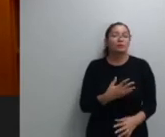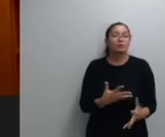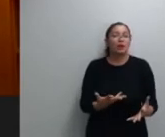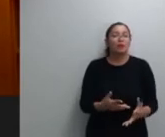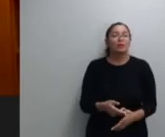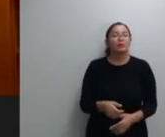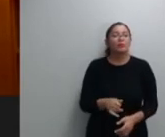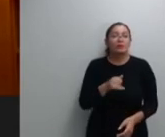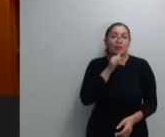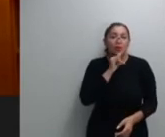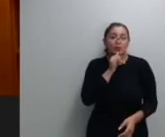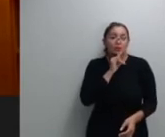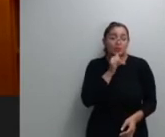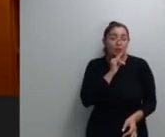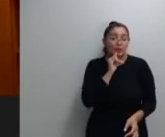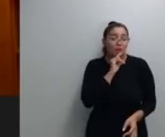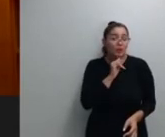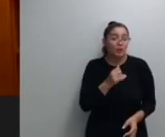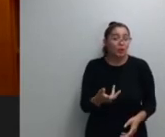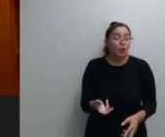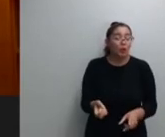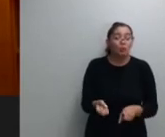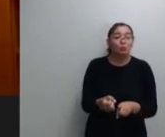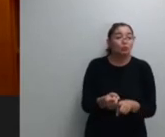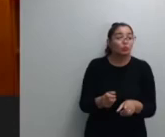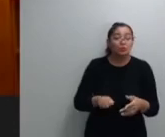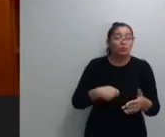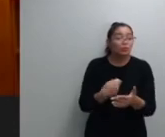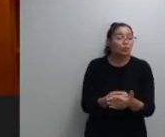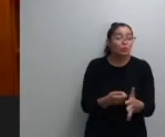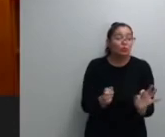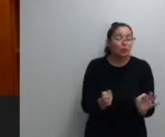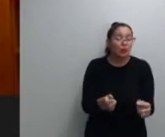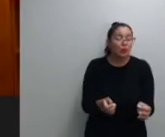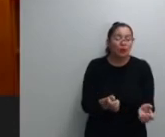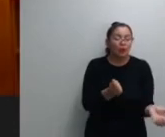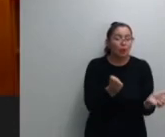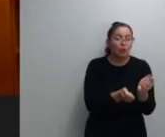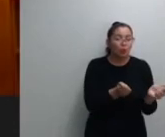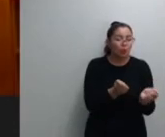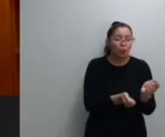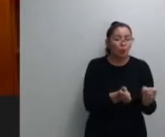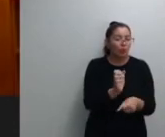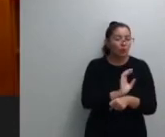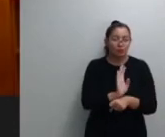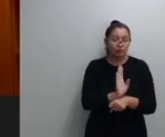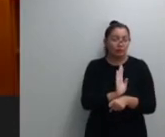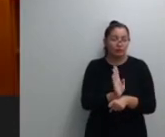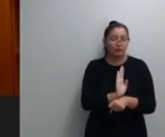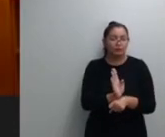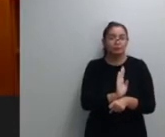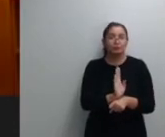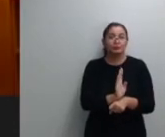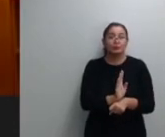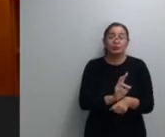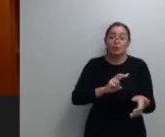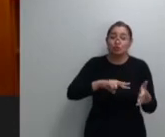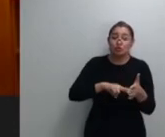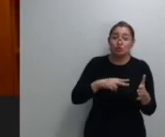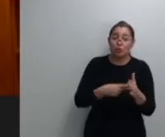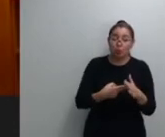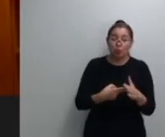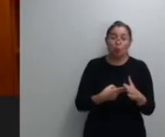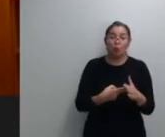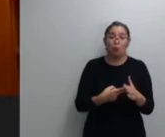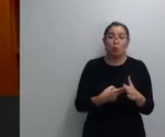táxi com exclusão do IPI, só esse exemplo, mas eles têm de ficar pelo menos um